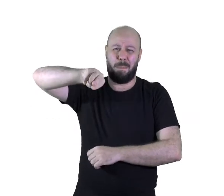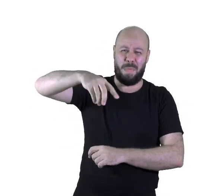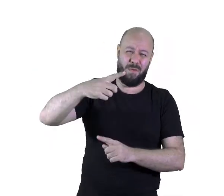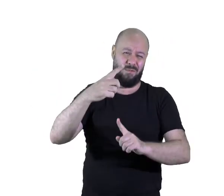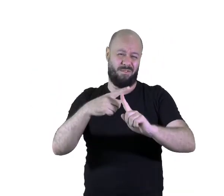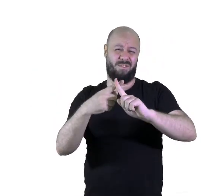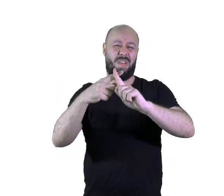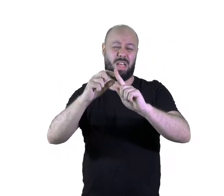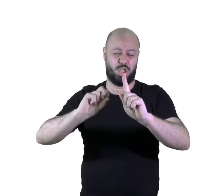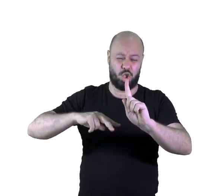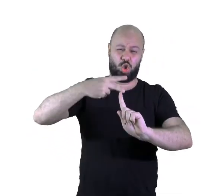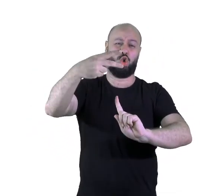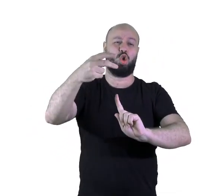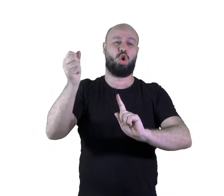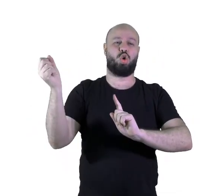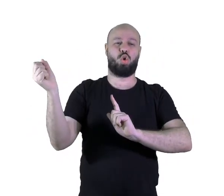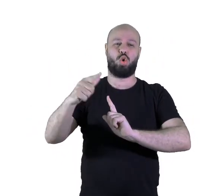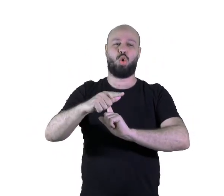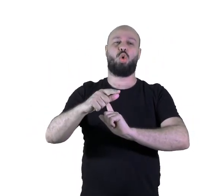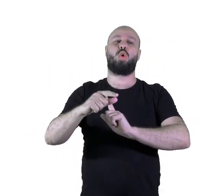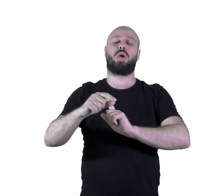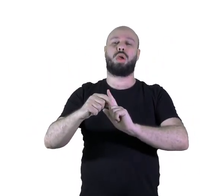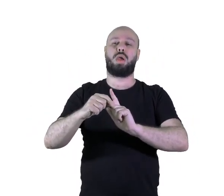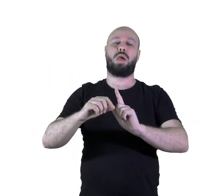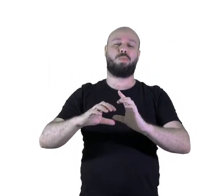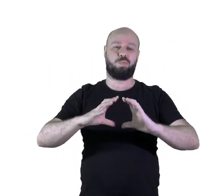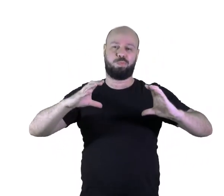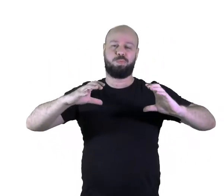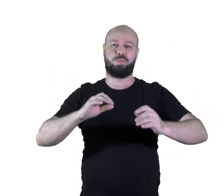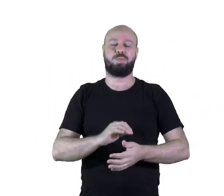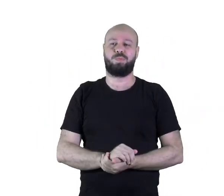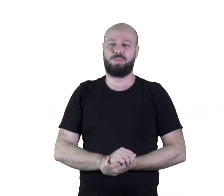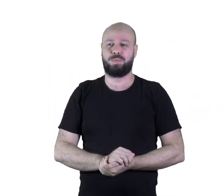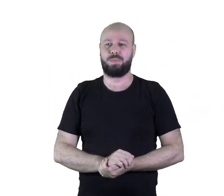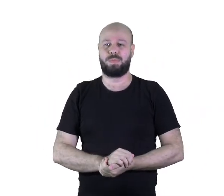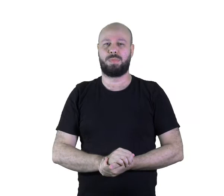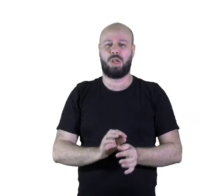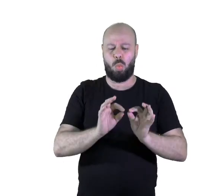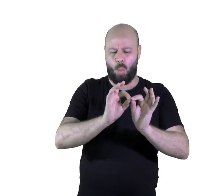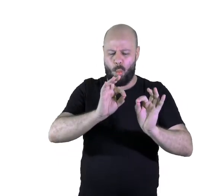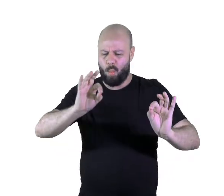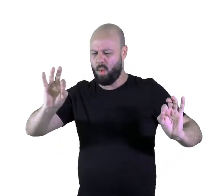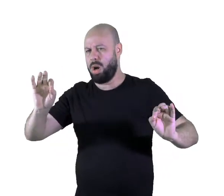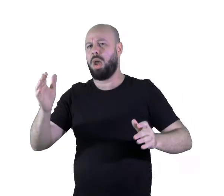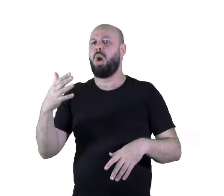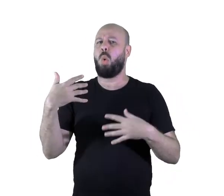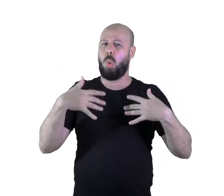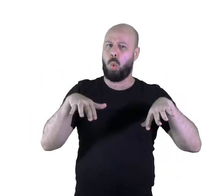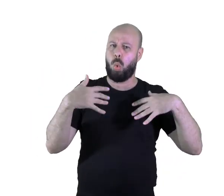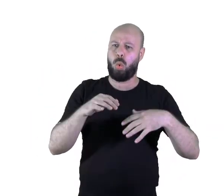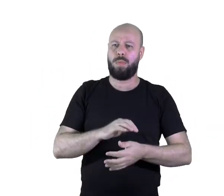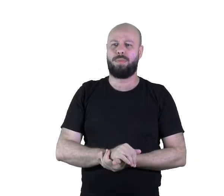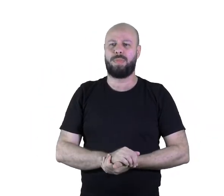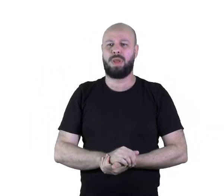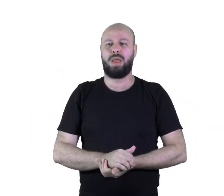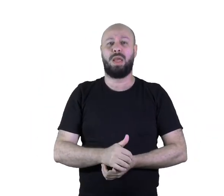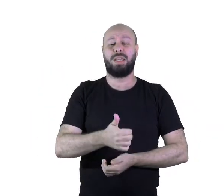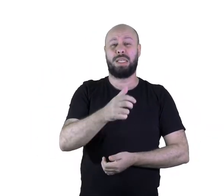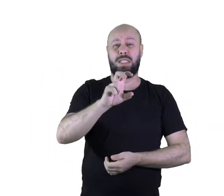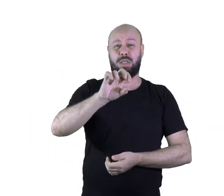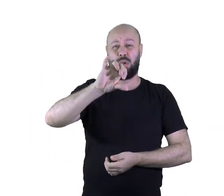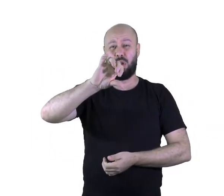mede 12.700 quilômetros de um lado até o outro, né? Ele está a